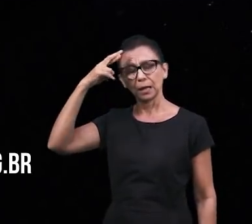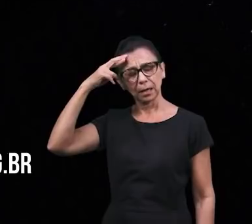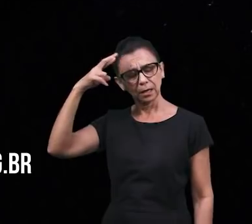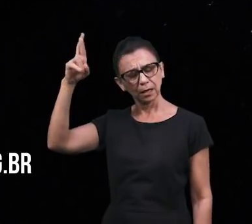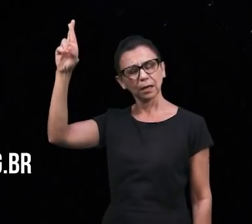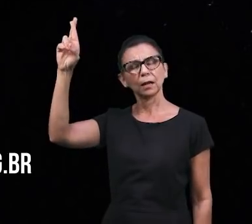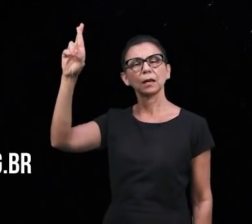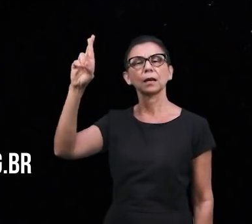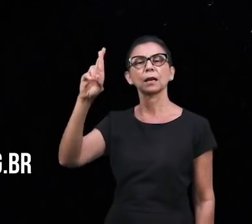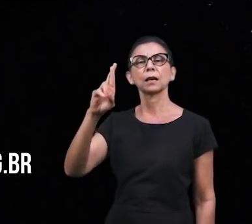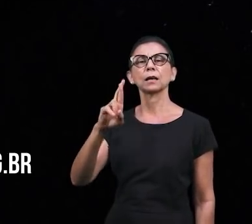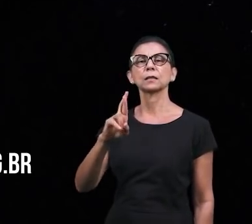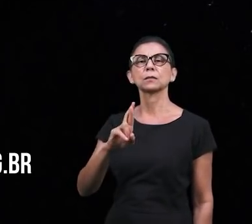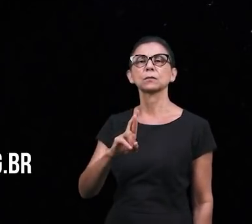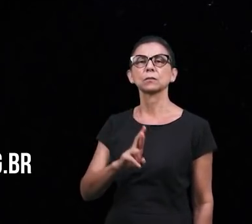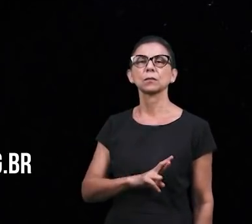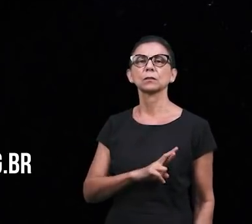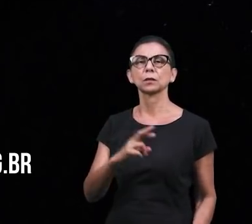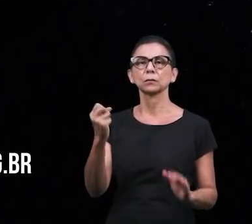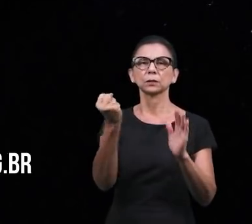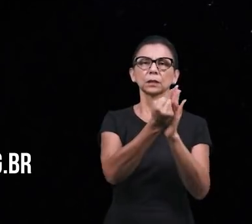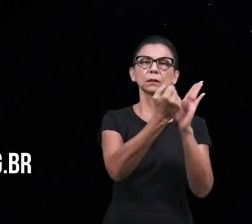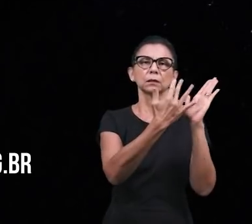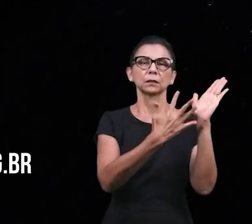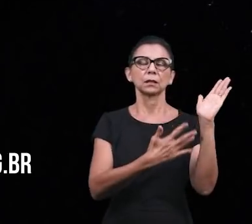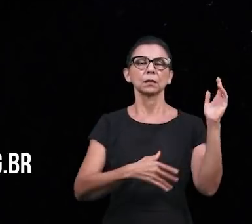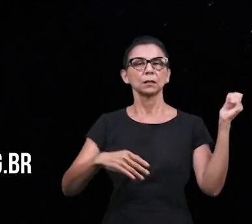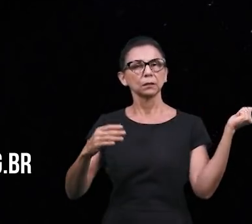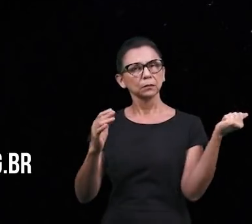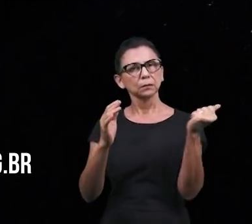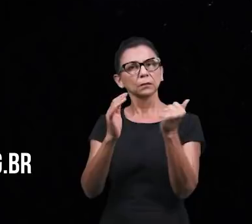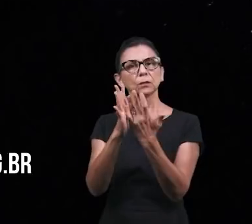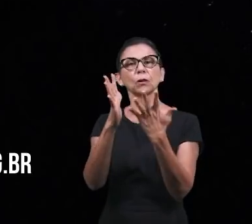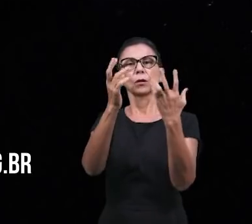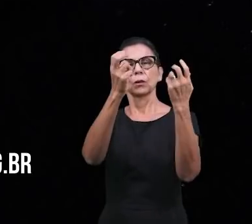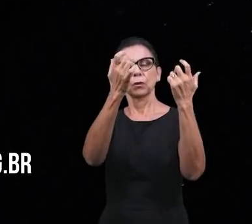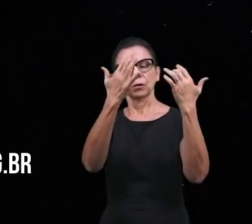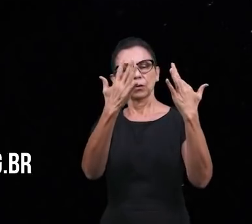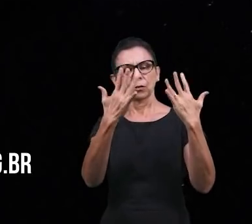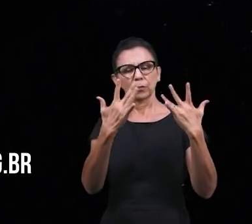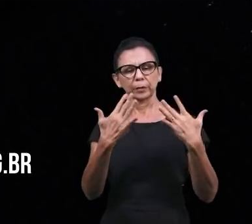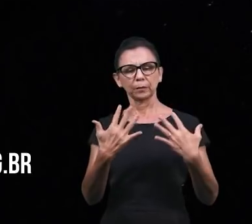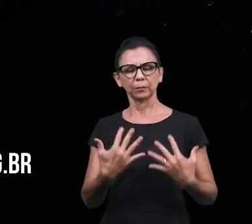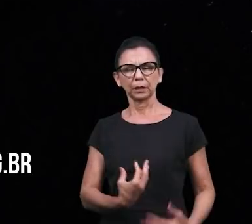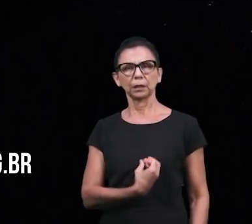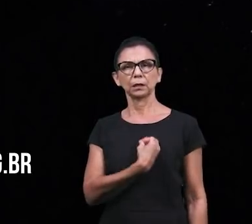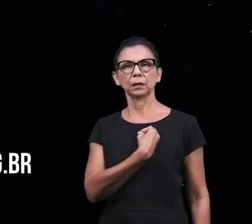dá, põe teu sangue sobre mim.